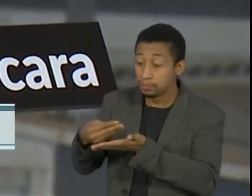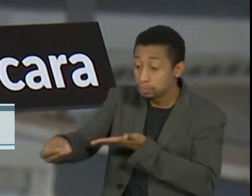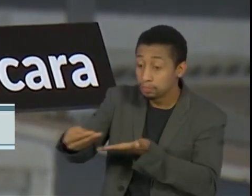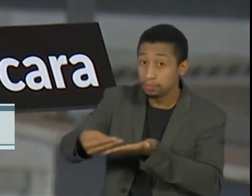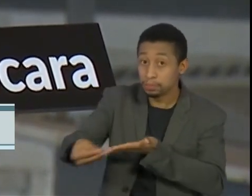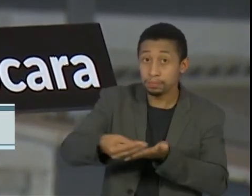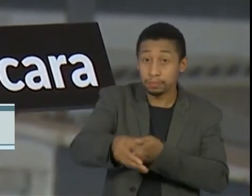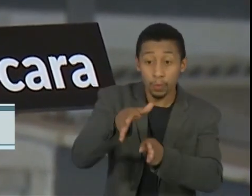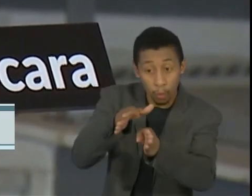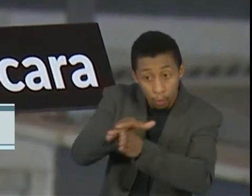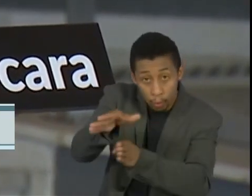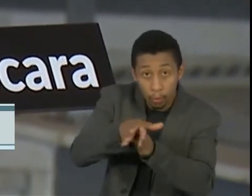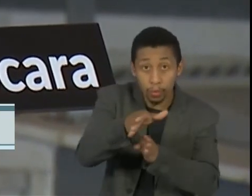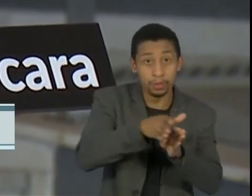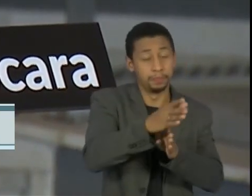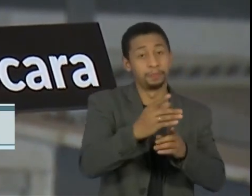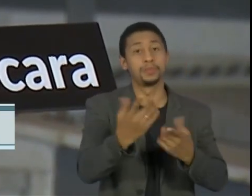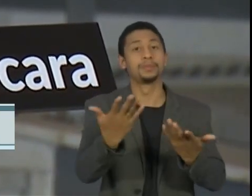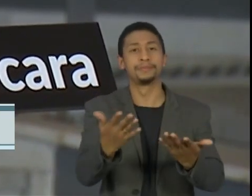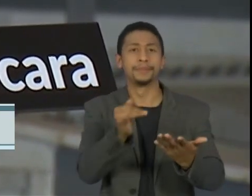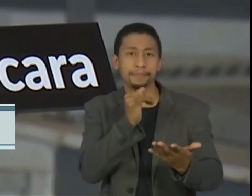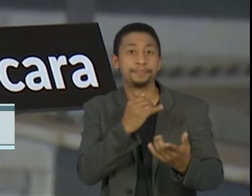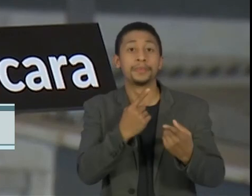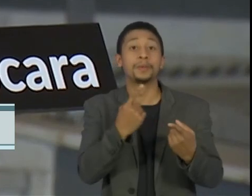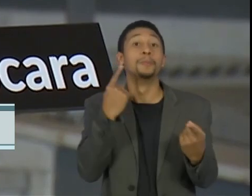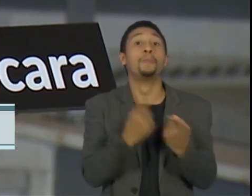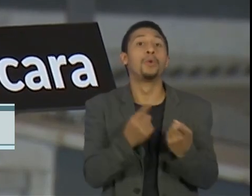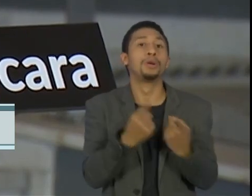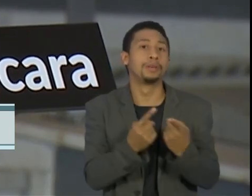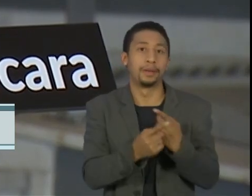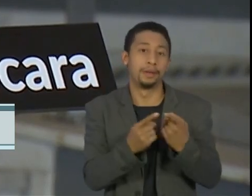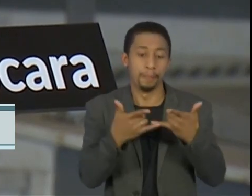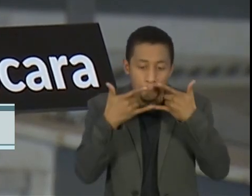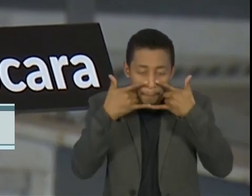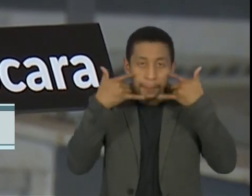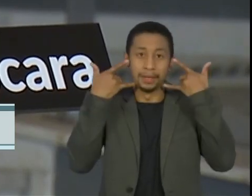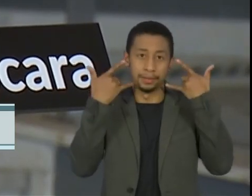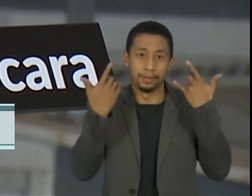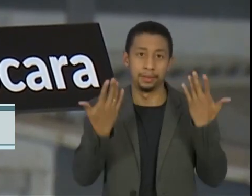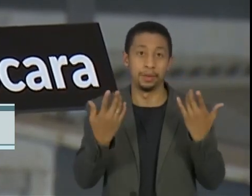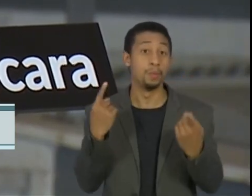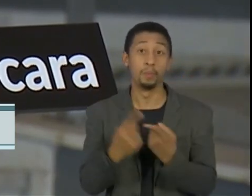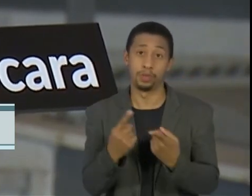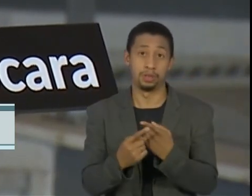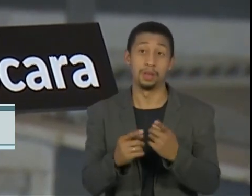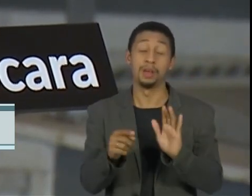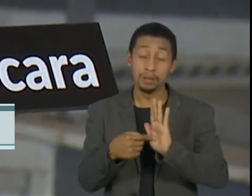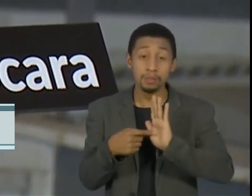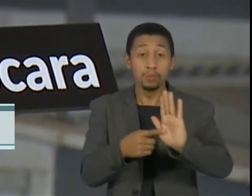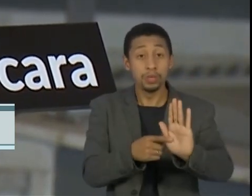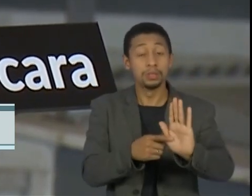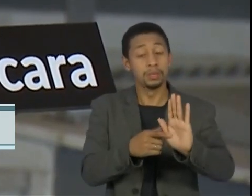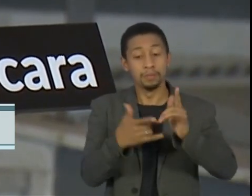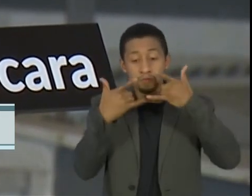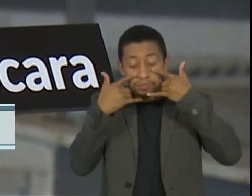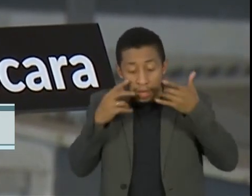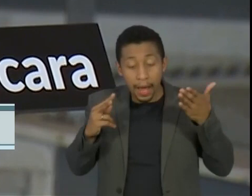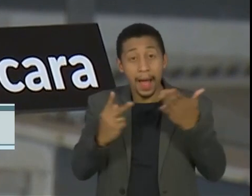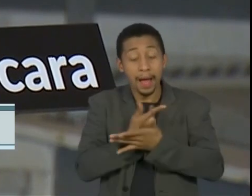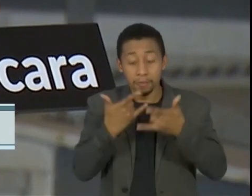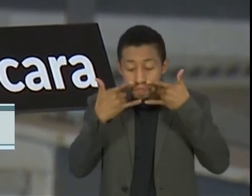gente orienta o porquê que a pessoa deve usar máscara e como ela não deve usar a máscara. Eu acho que